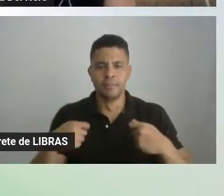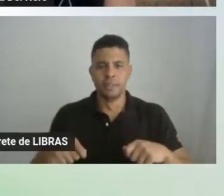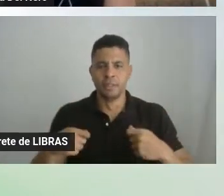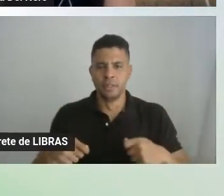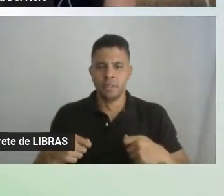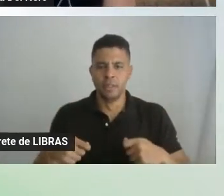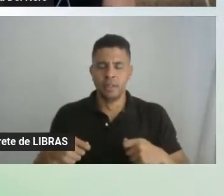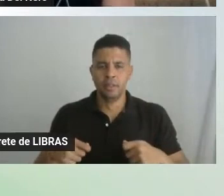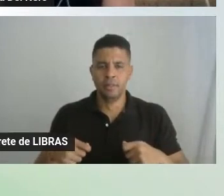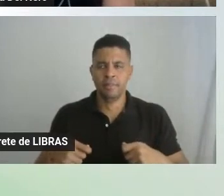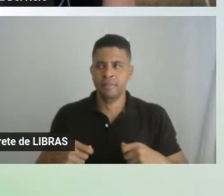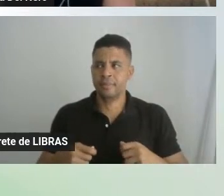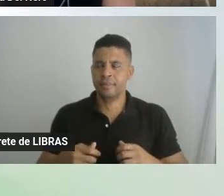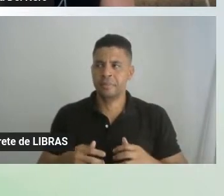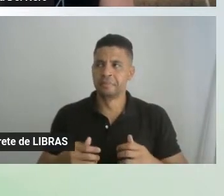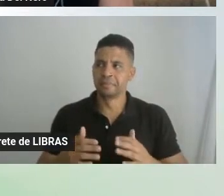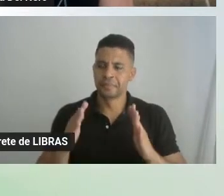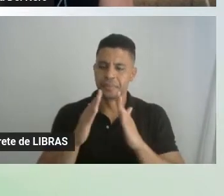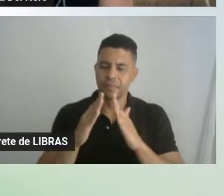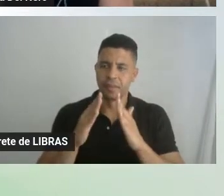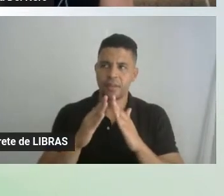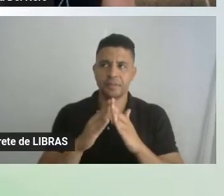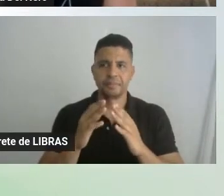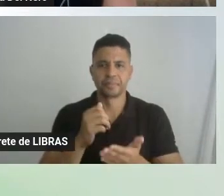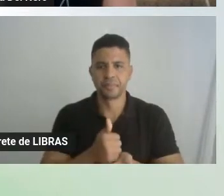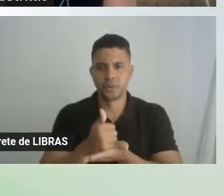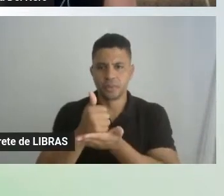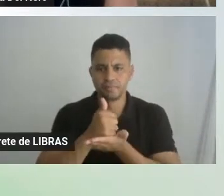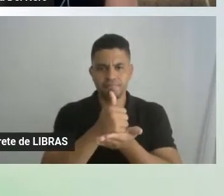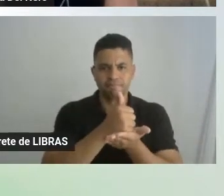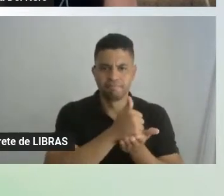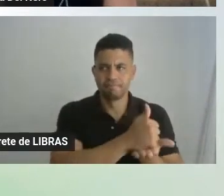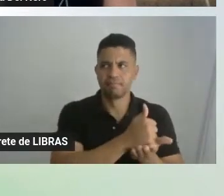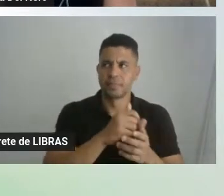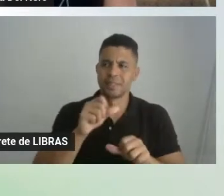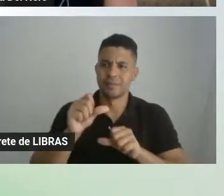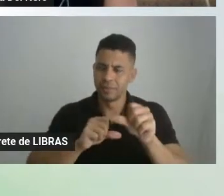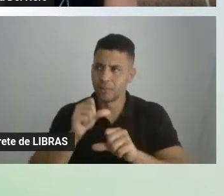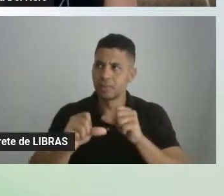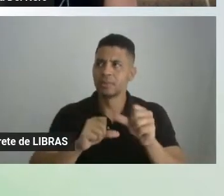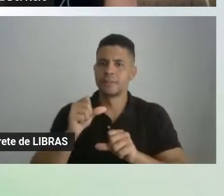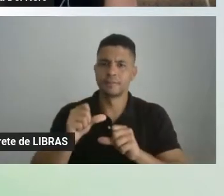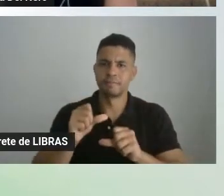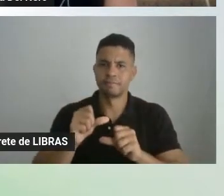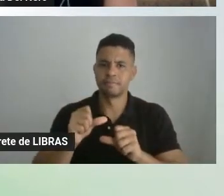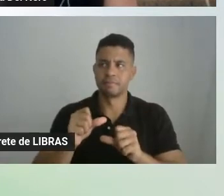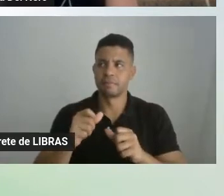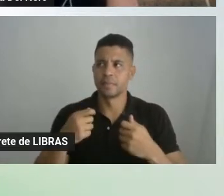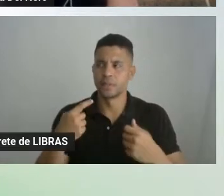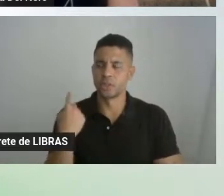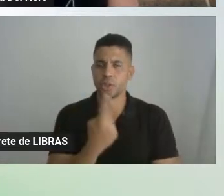dos seus lares, deste apoio para a mudança, né? E muitas vezes nós temos aí um obstáculo